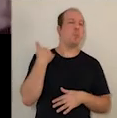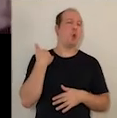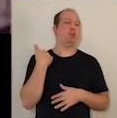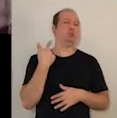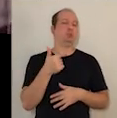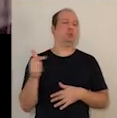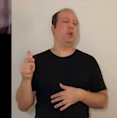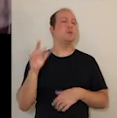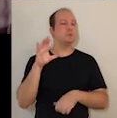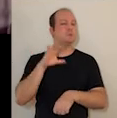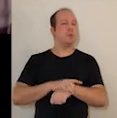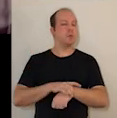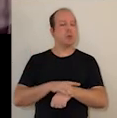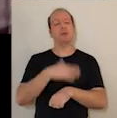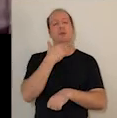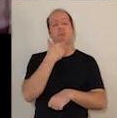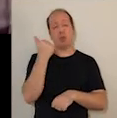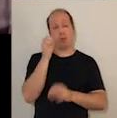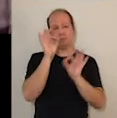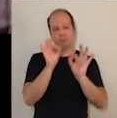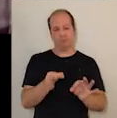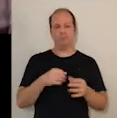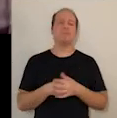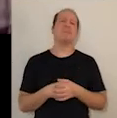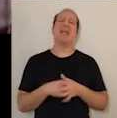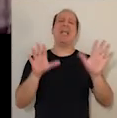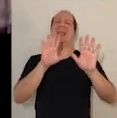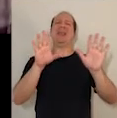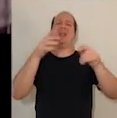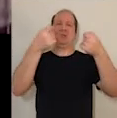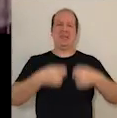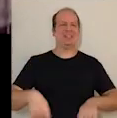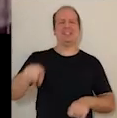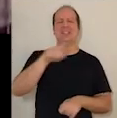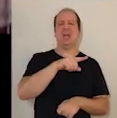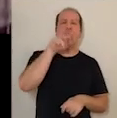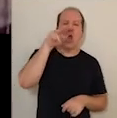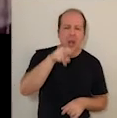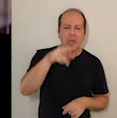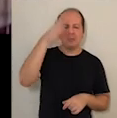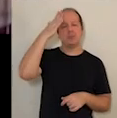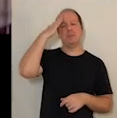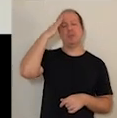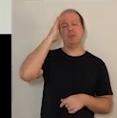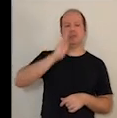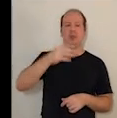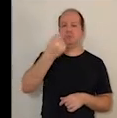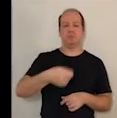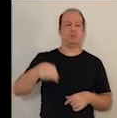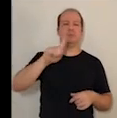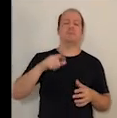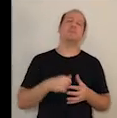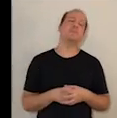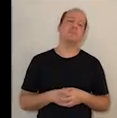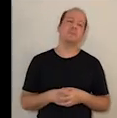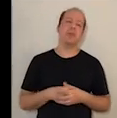melhor examinar de perto. Segurança em primeiro lugar. Não é necessário, bastará um simples olhar para se